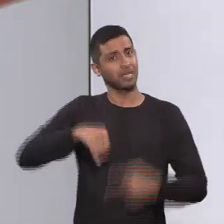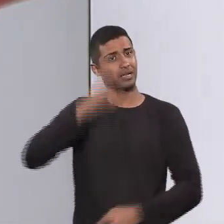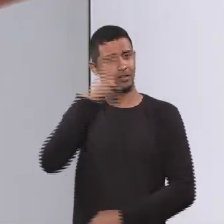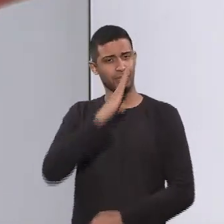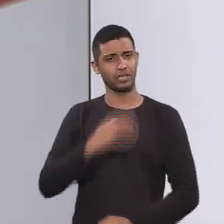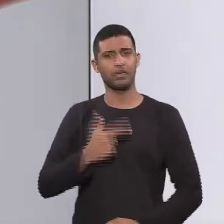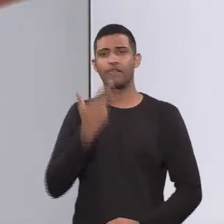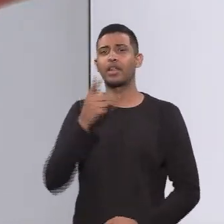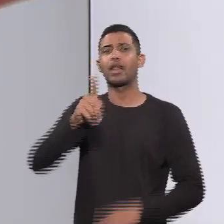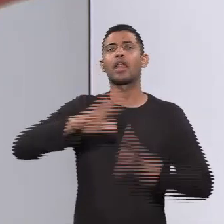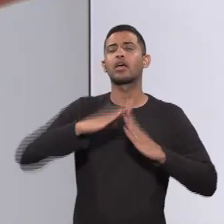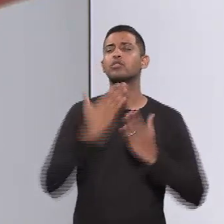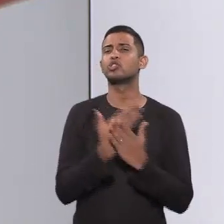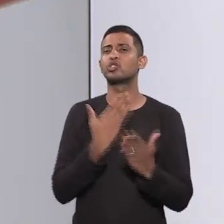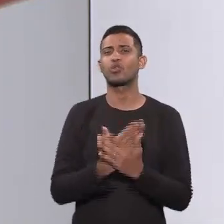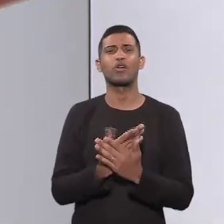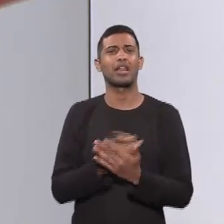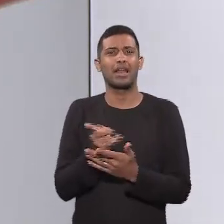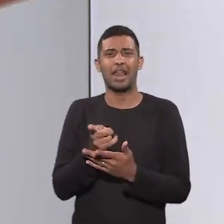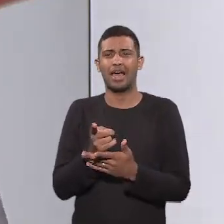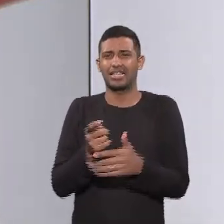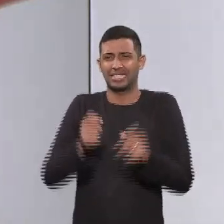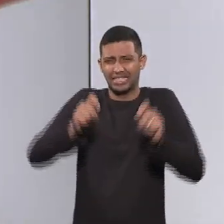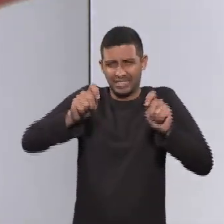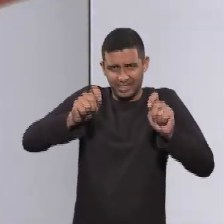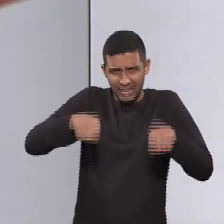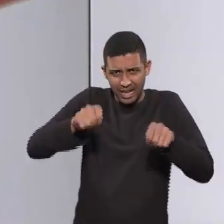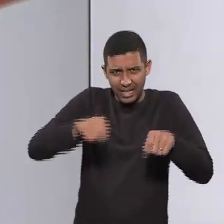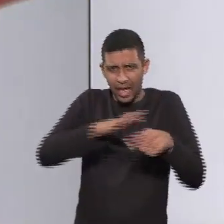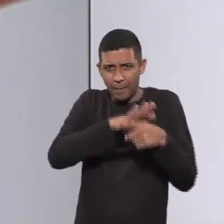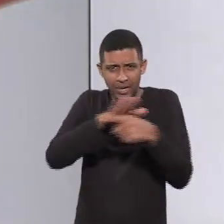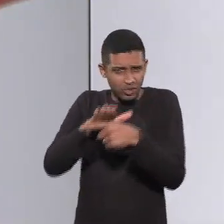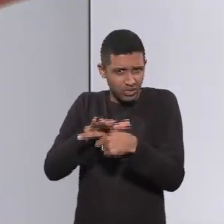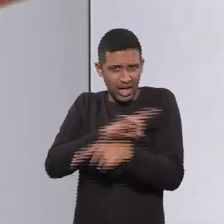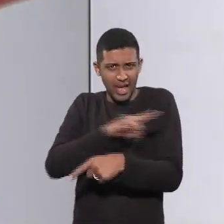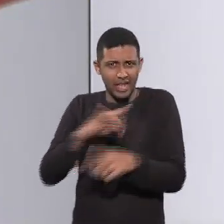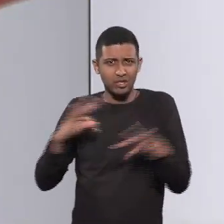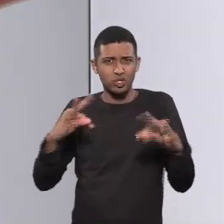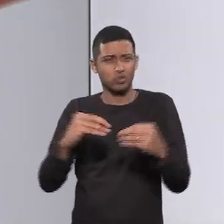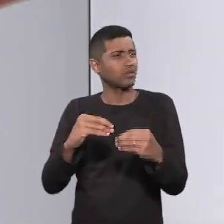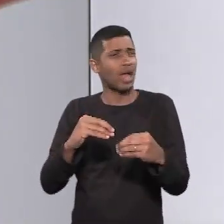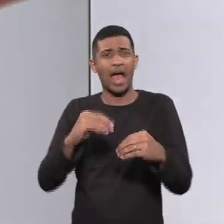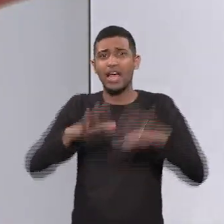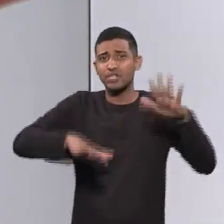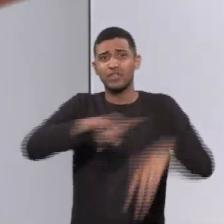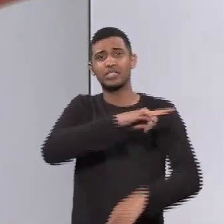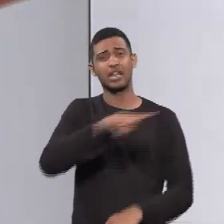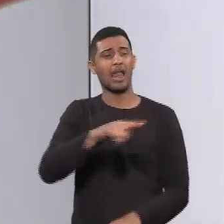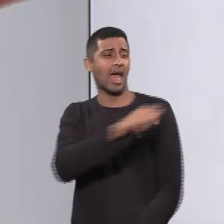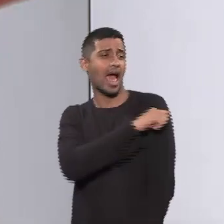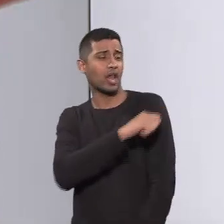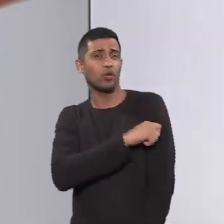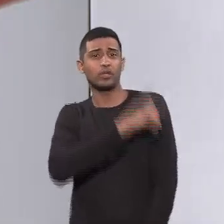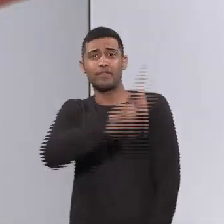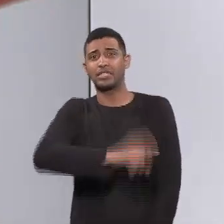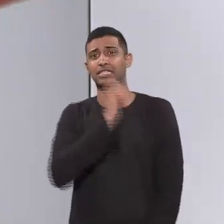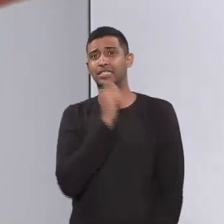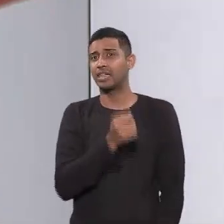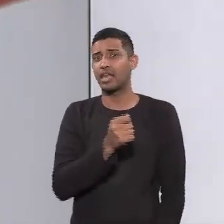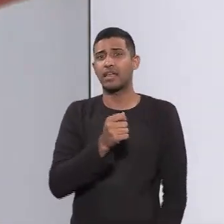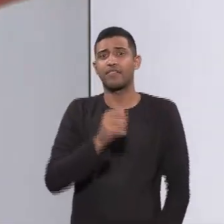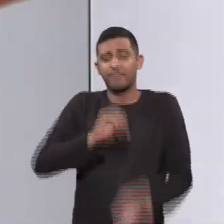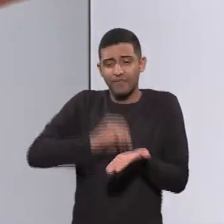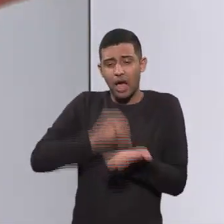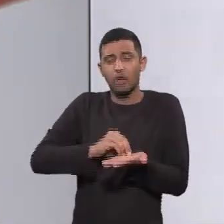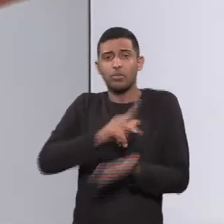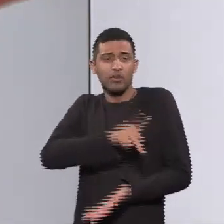brasileira, numa escola que vem se revelando inapta até para alunos que não têm deficiência, com professores que são, né, despreparados